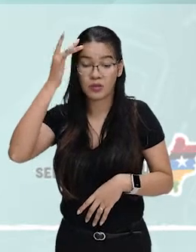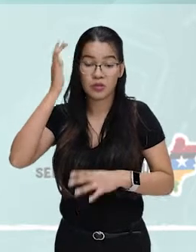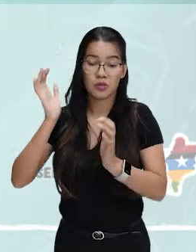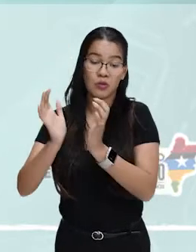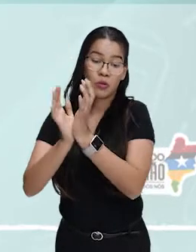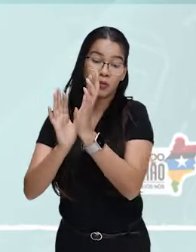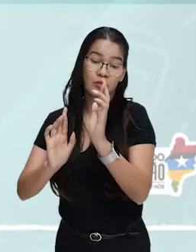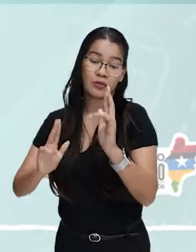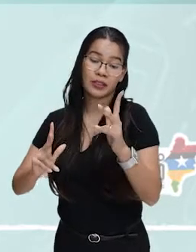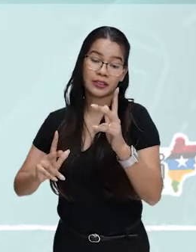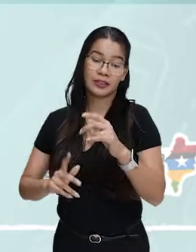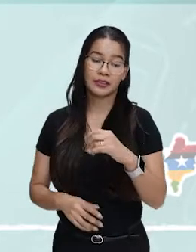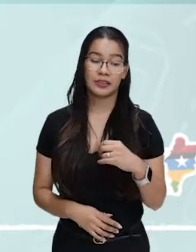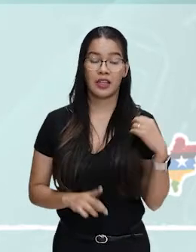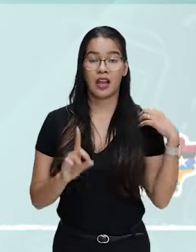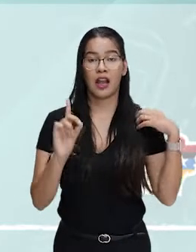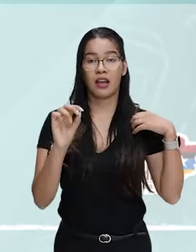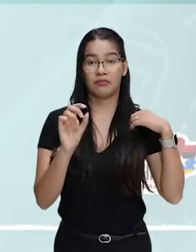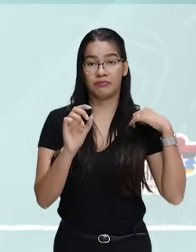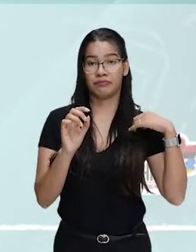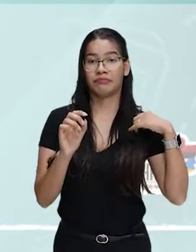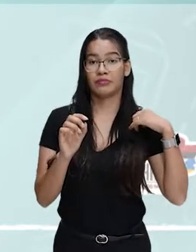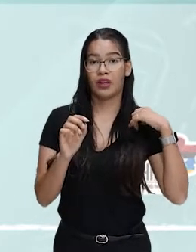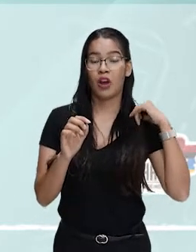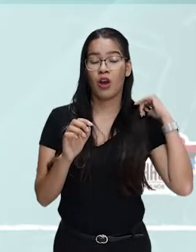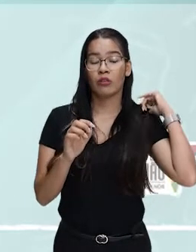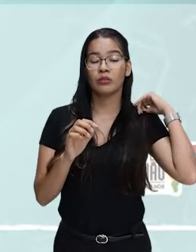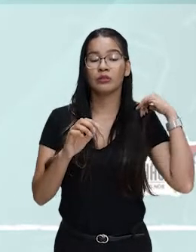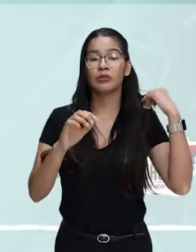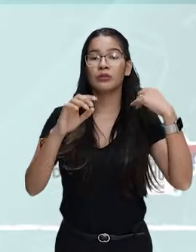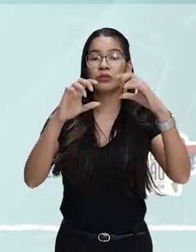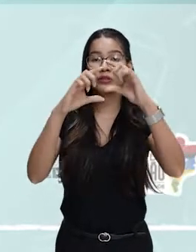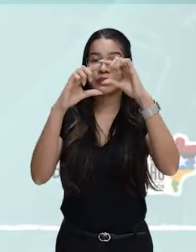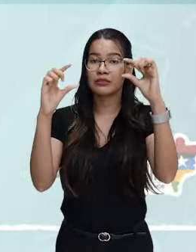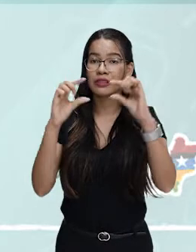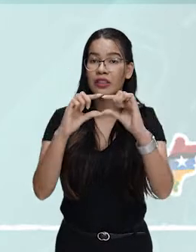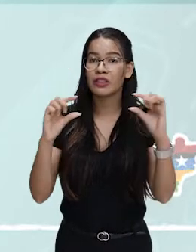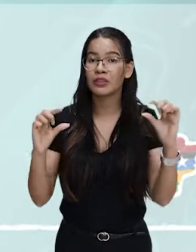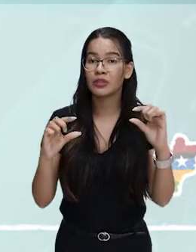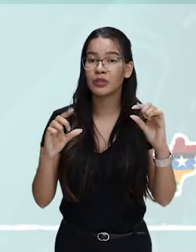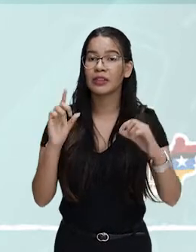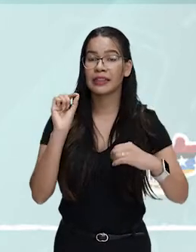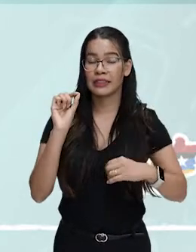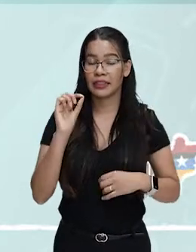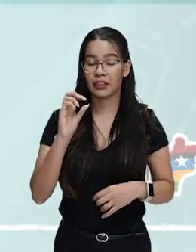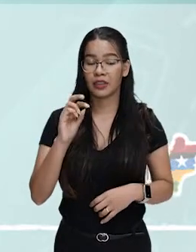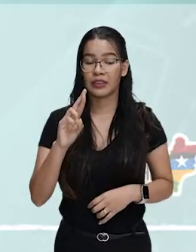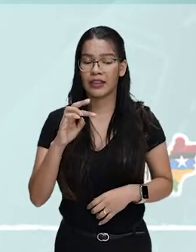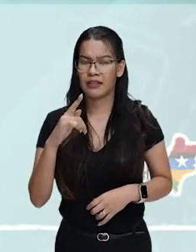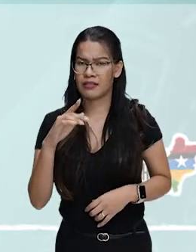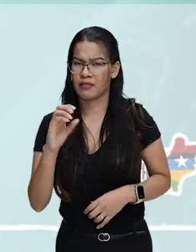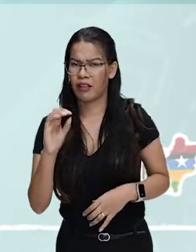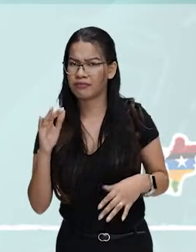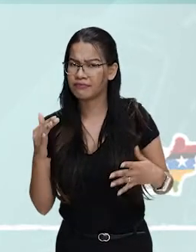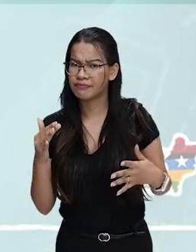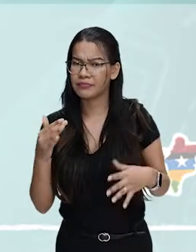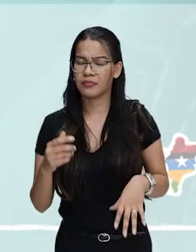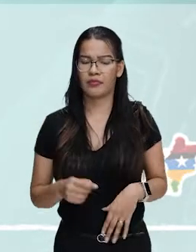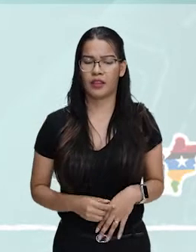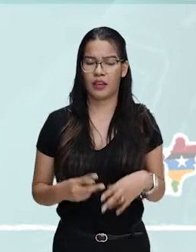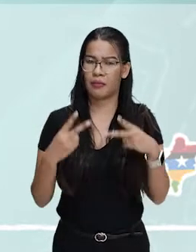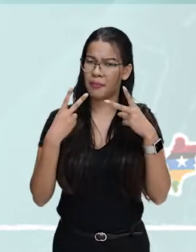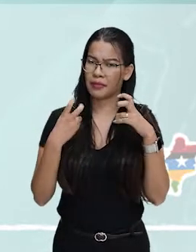diferentes. Esse trecho grifado aqui é uma oração. Aí veja aí as